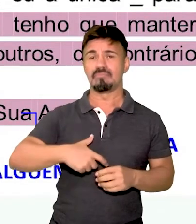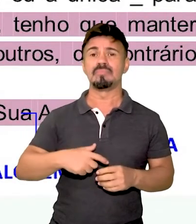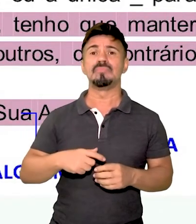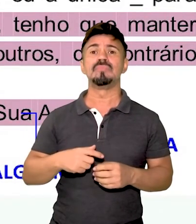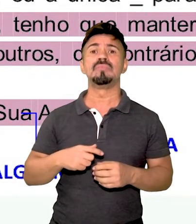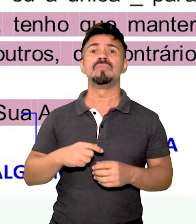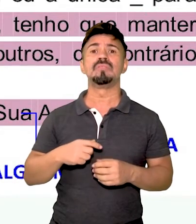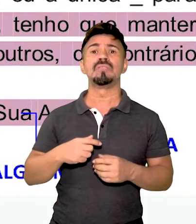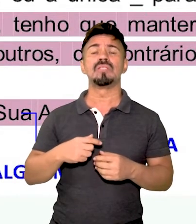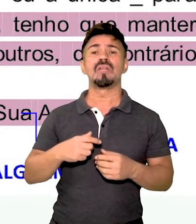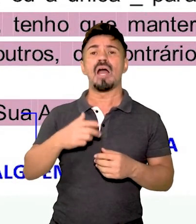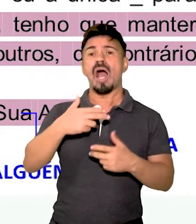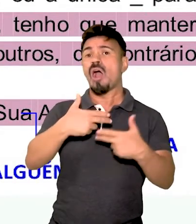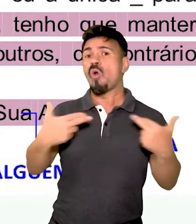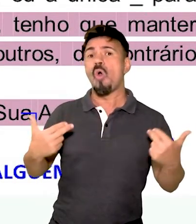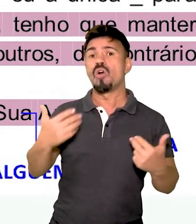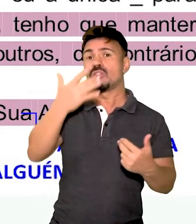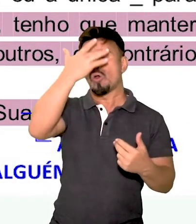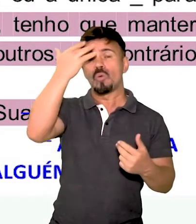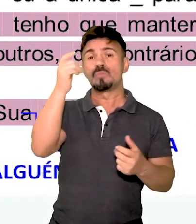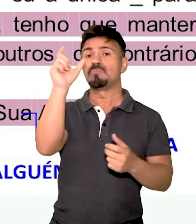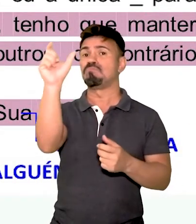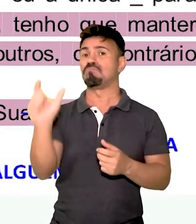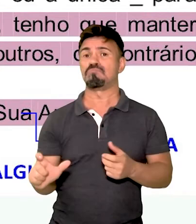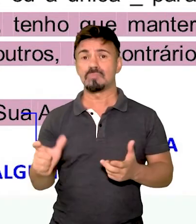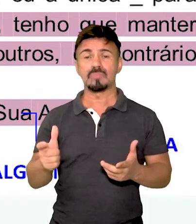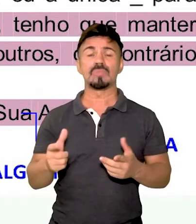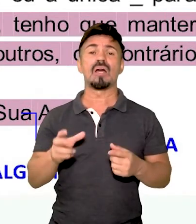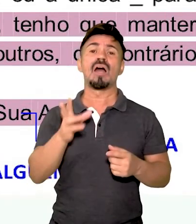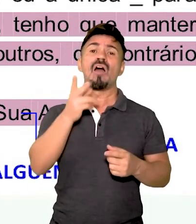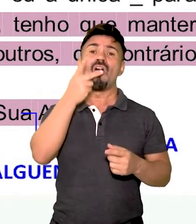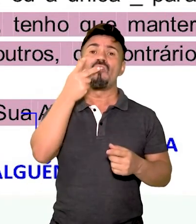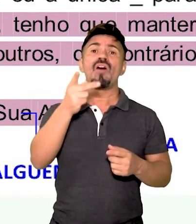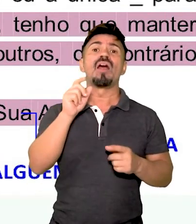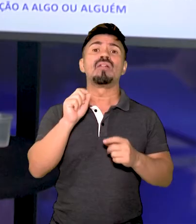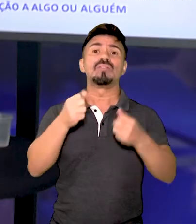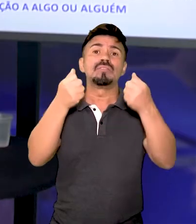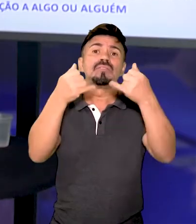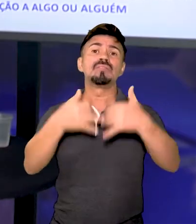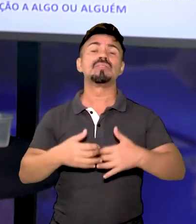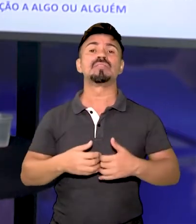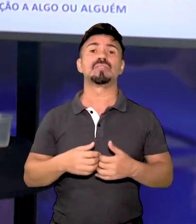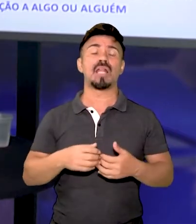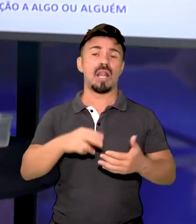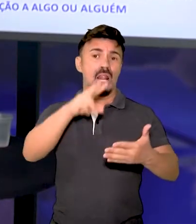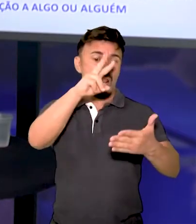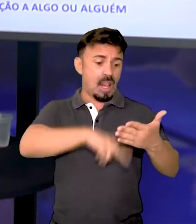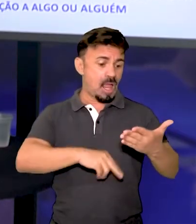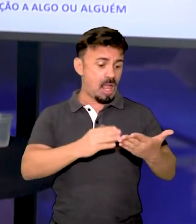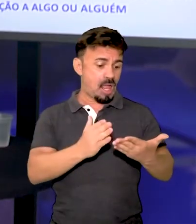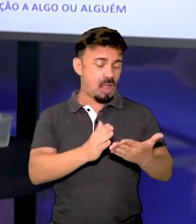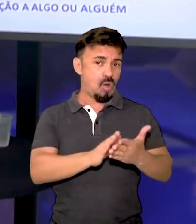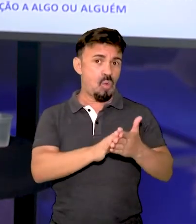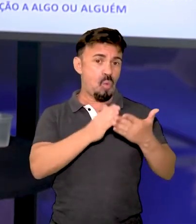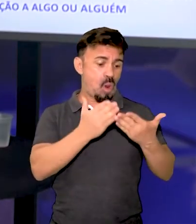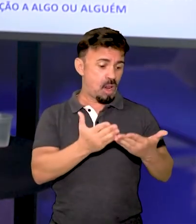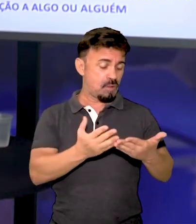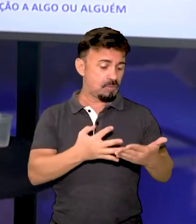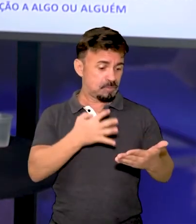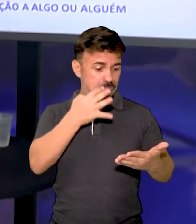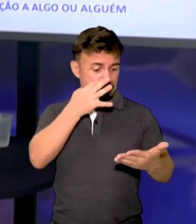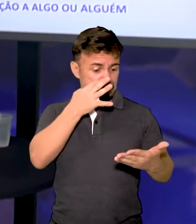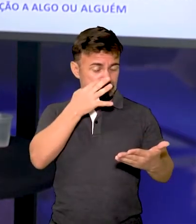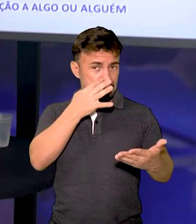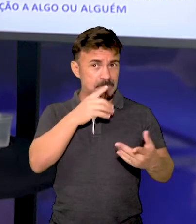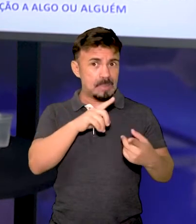algo ou alguém. E ela diz o seguinte, quando ela fala que quando ela lê um livro, ela se impressiona, mas ela tem que